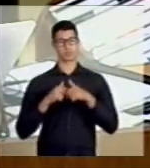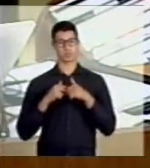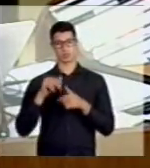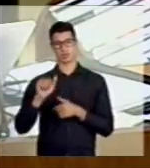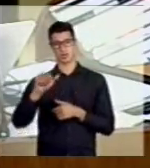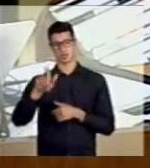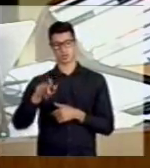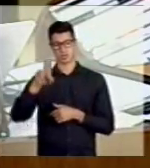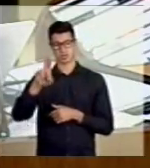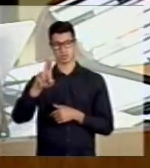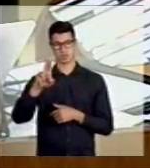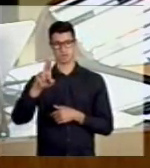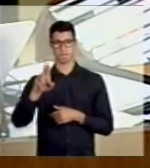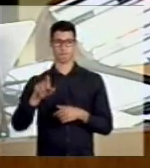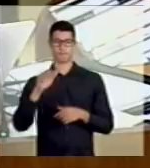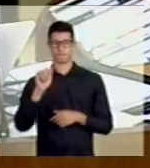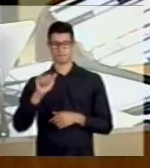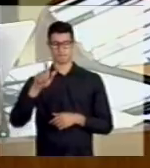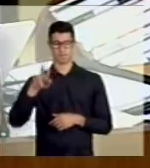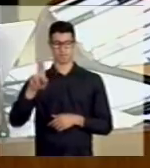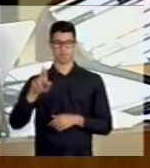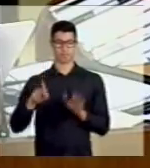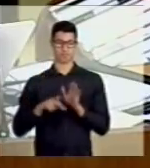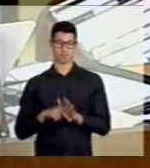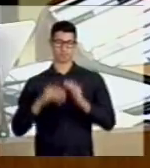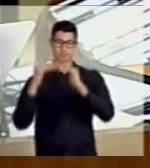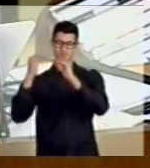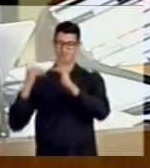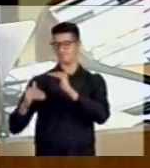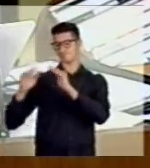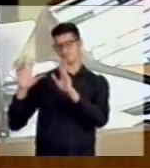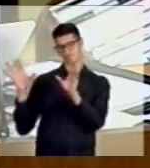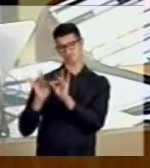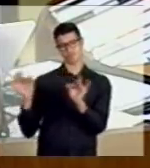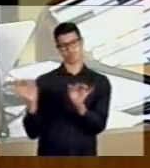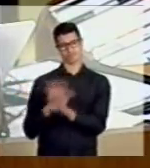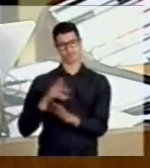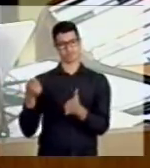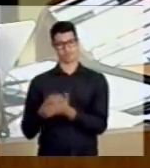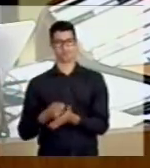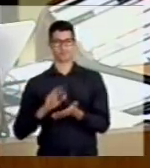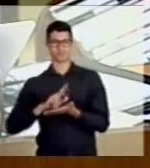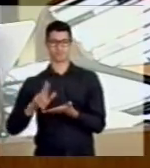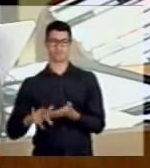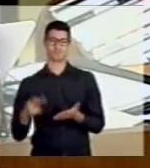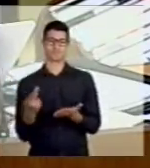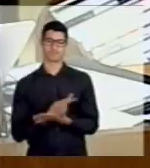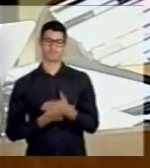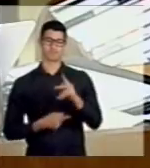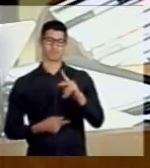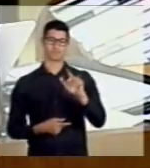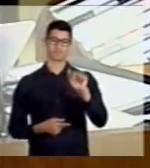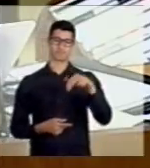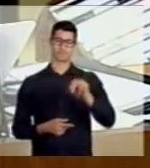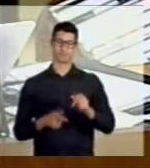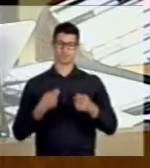Advocacia Geral da União, a AGU, um denominador comum para concretizar o pagamento das diferenças relativas aos planos